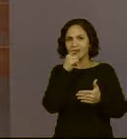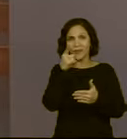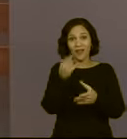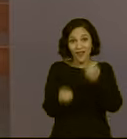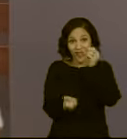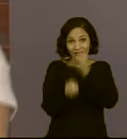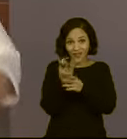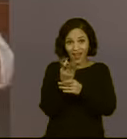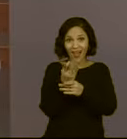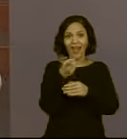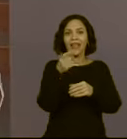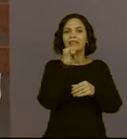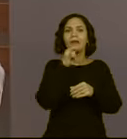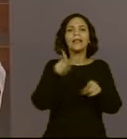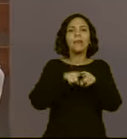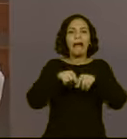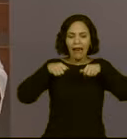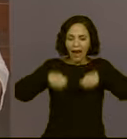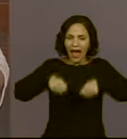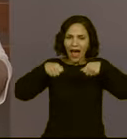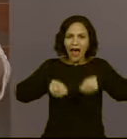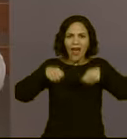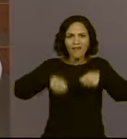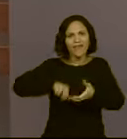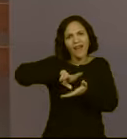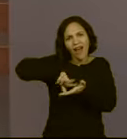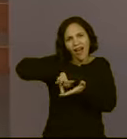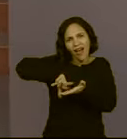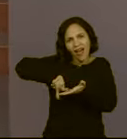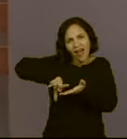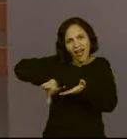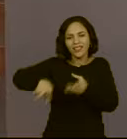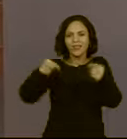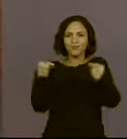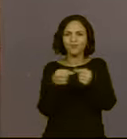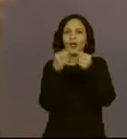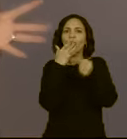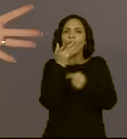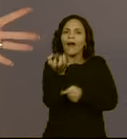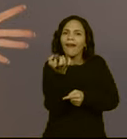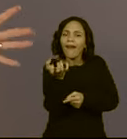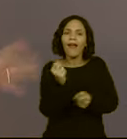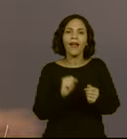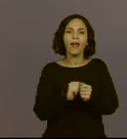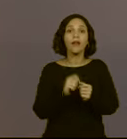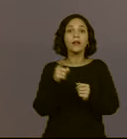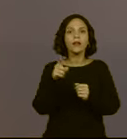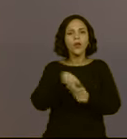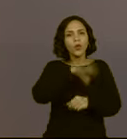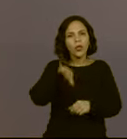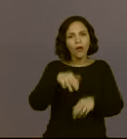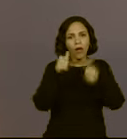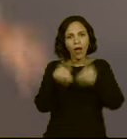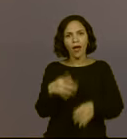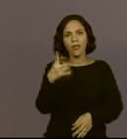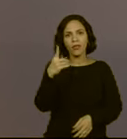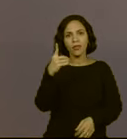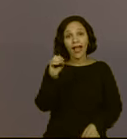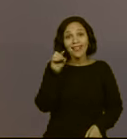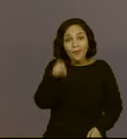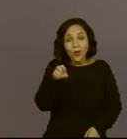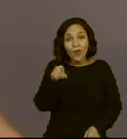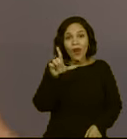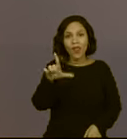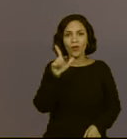vai aí confeccionar as lavagens e tudo enfim com tudo isso usa 10ml aí